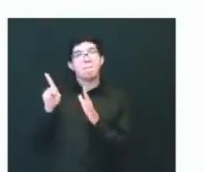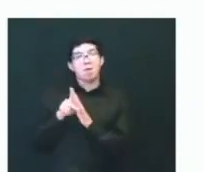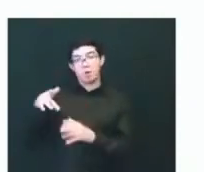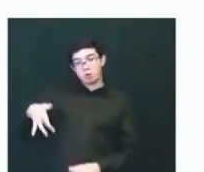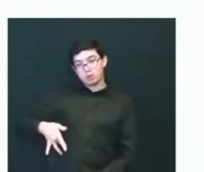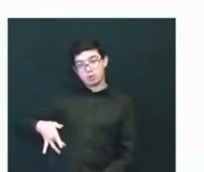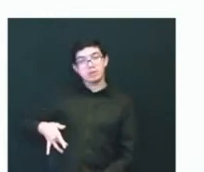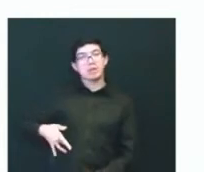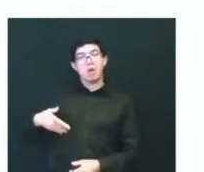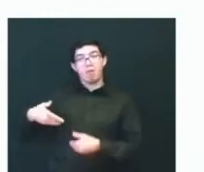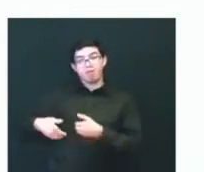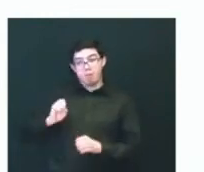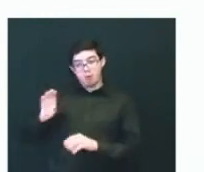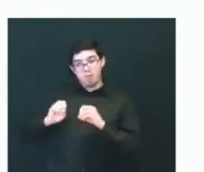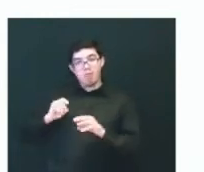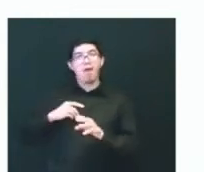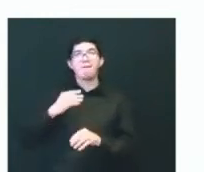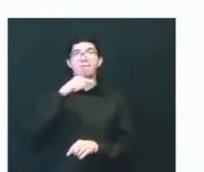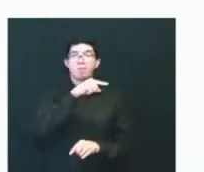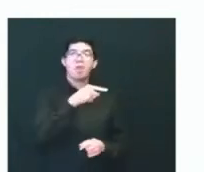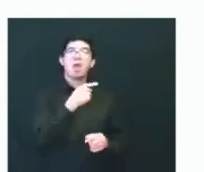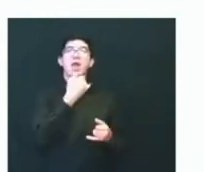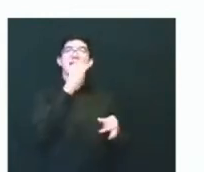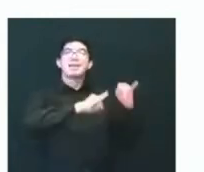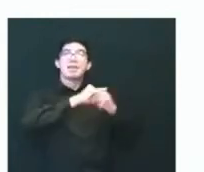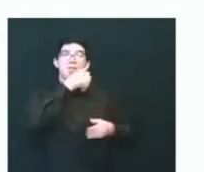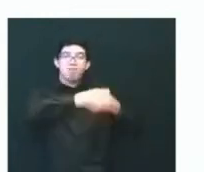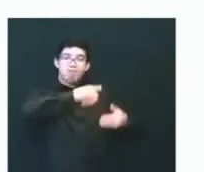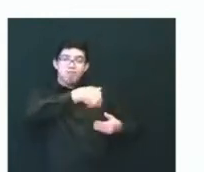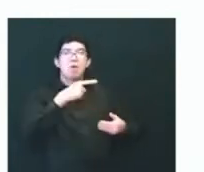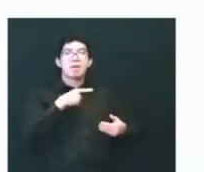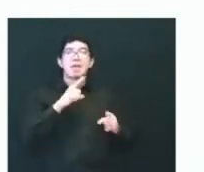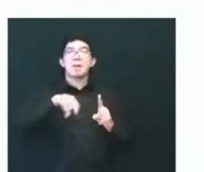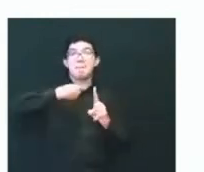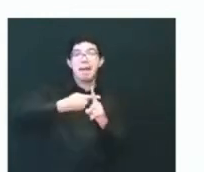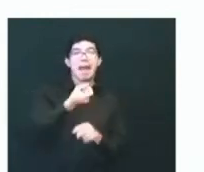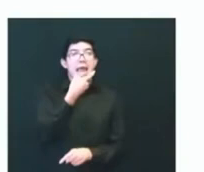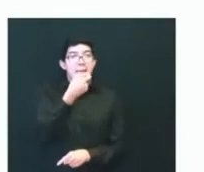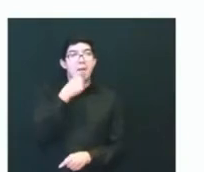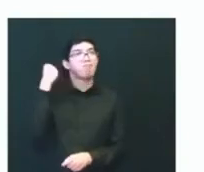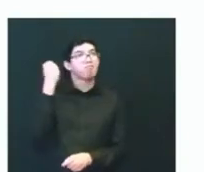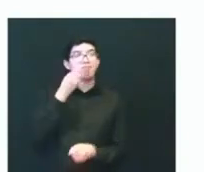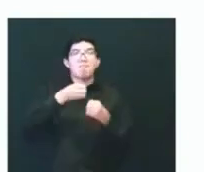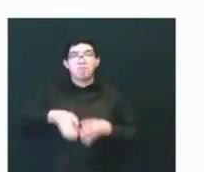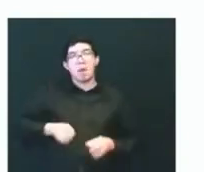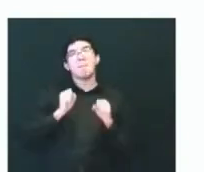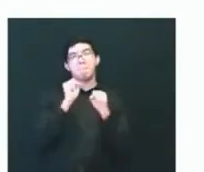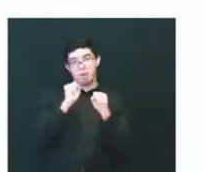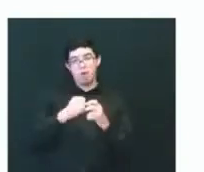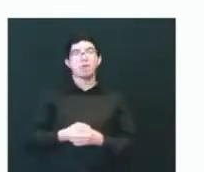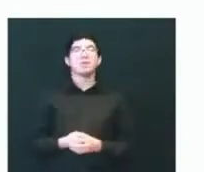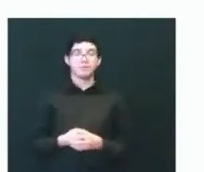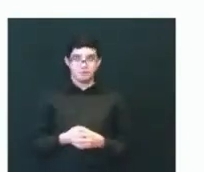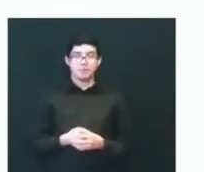liberação da quimioterapia e dá uma maior toxicidade à medicação. Então, o paciente ele pode ter efeitos mais adversos. E, da